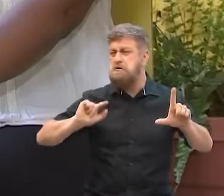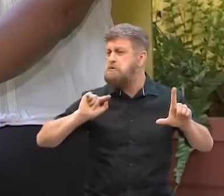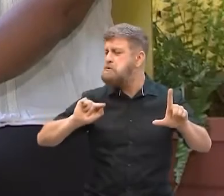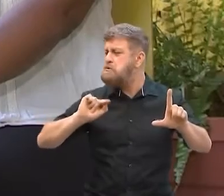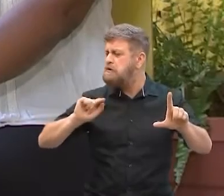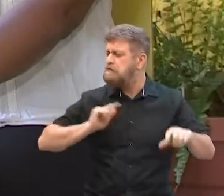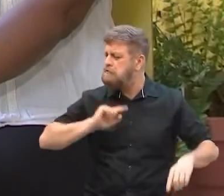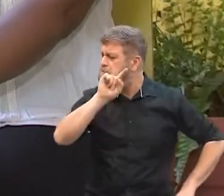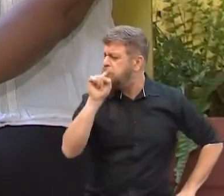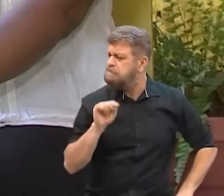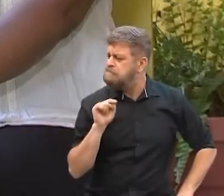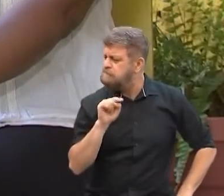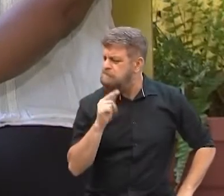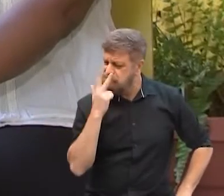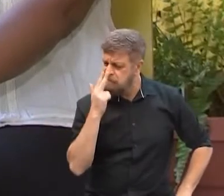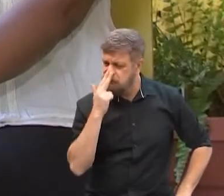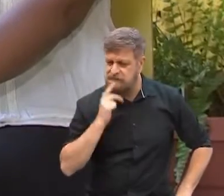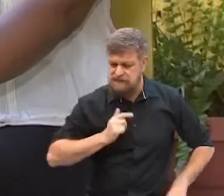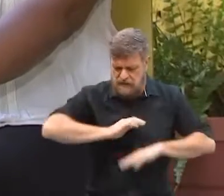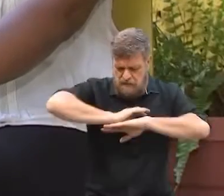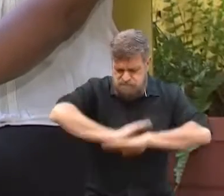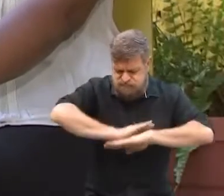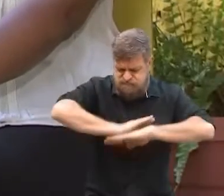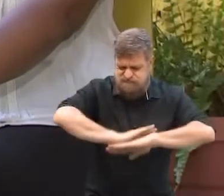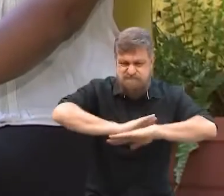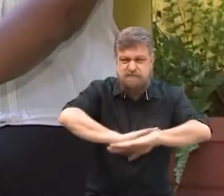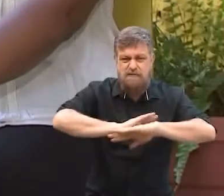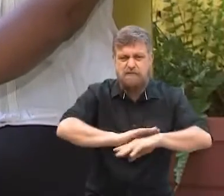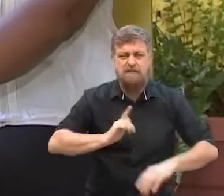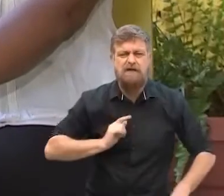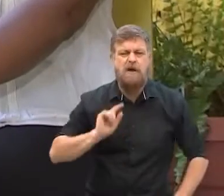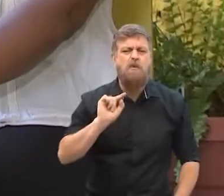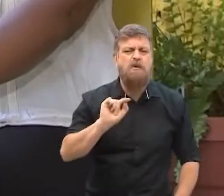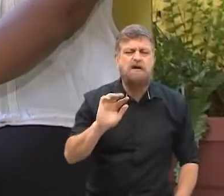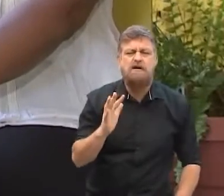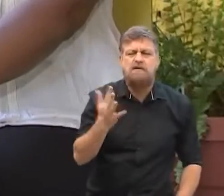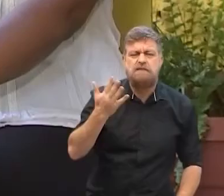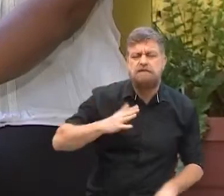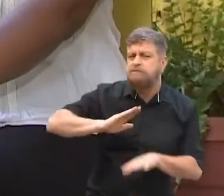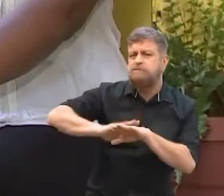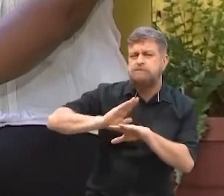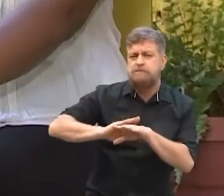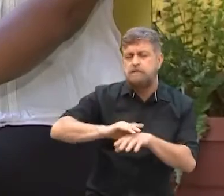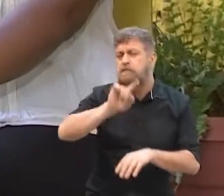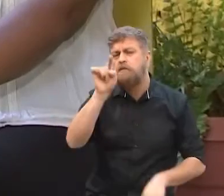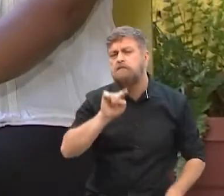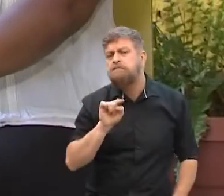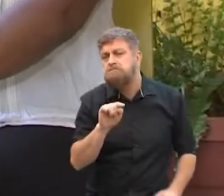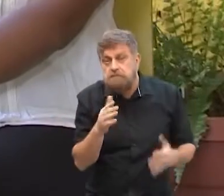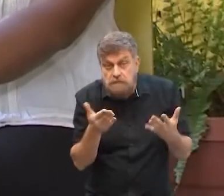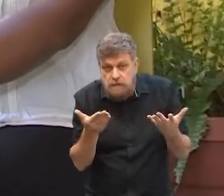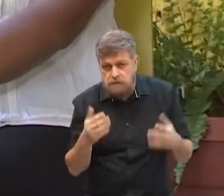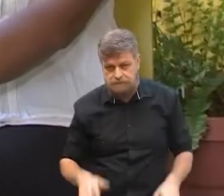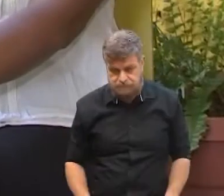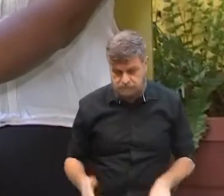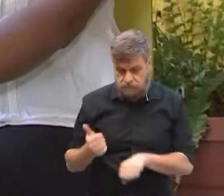exatamente, que às vezes a pessoa imagina, será que é a massagem do crack, não sei o quê? Enfim, o que faz exatamente um massoterapeuta?